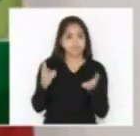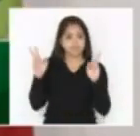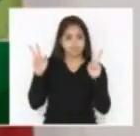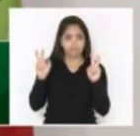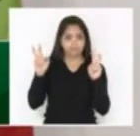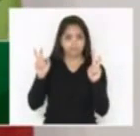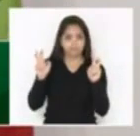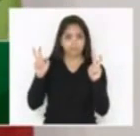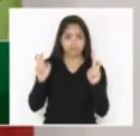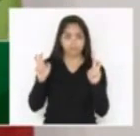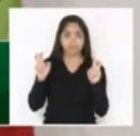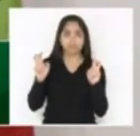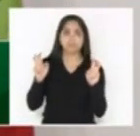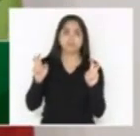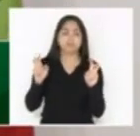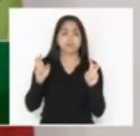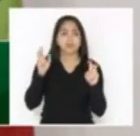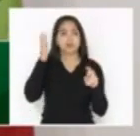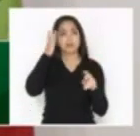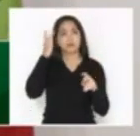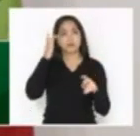que eu acho que o deputado